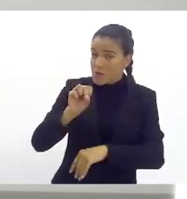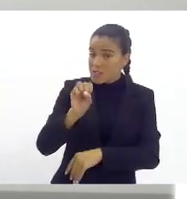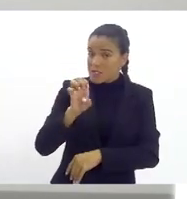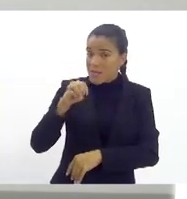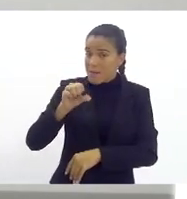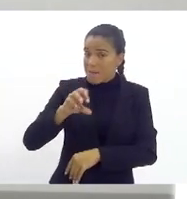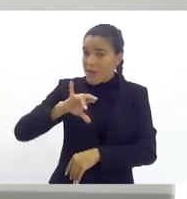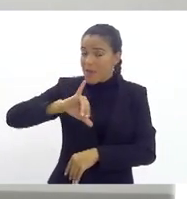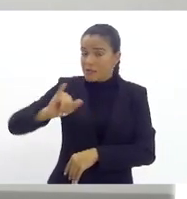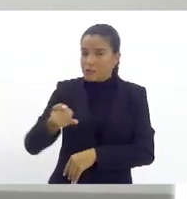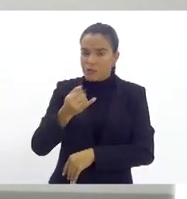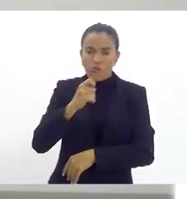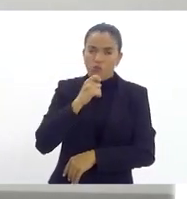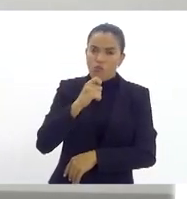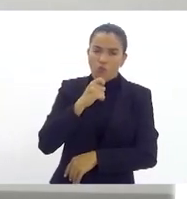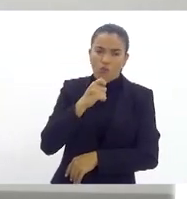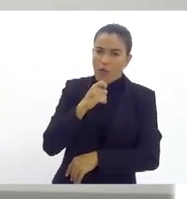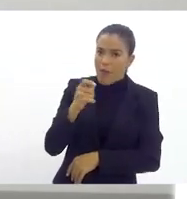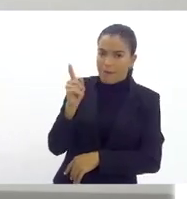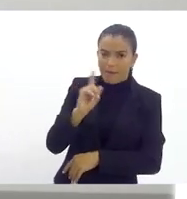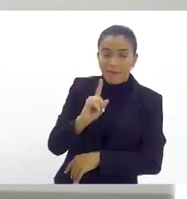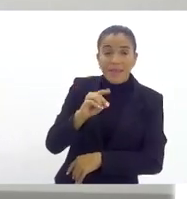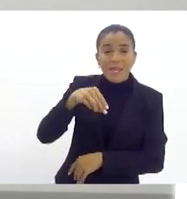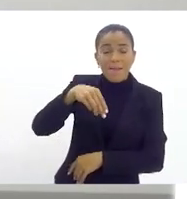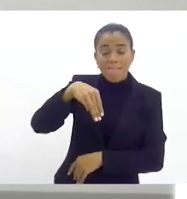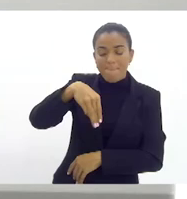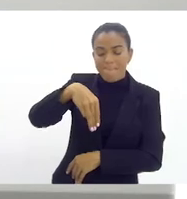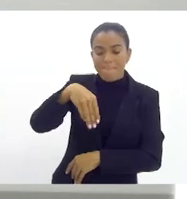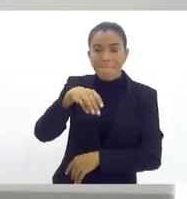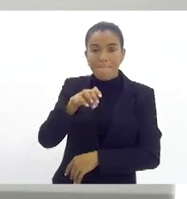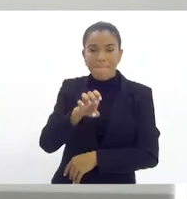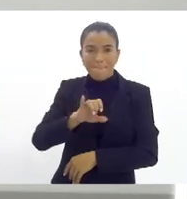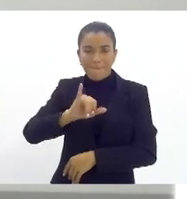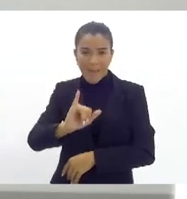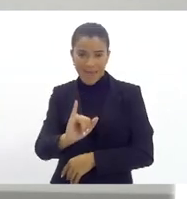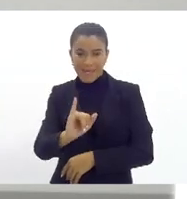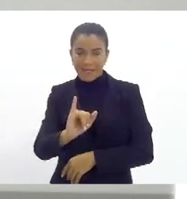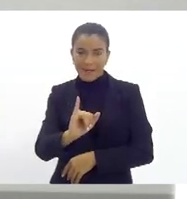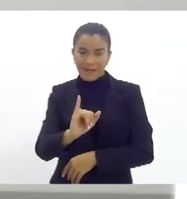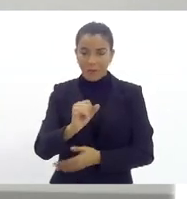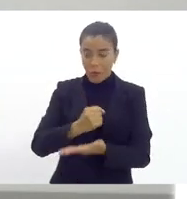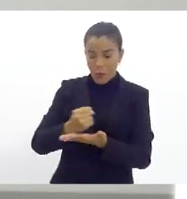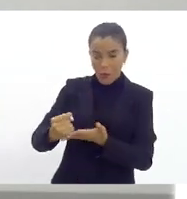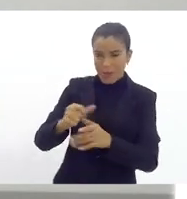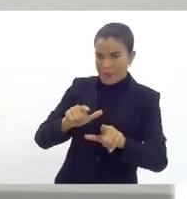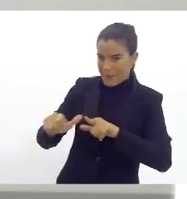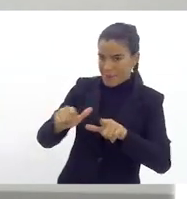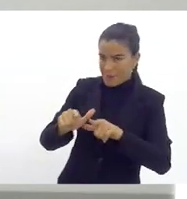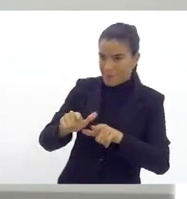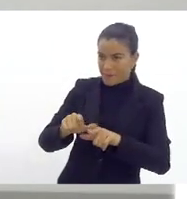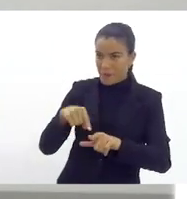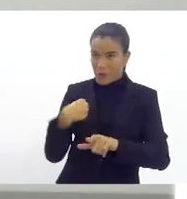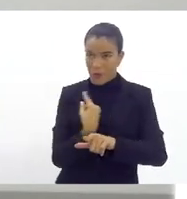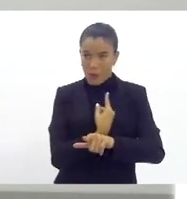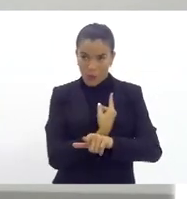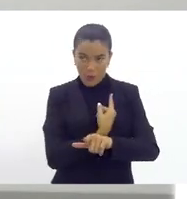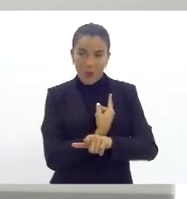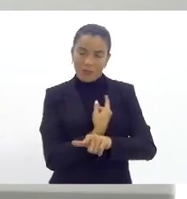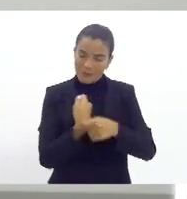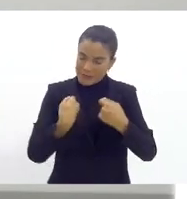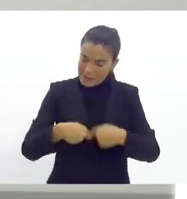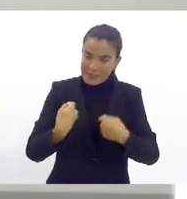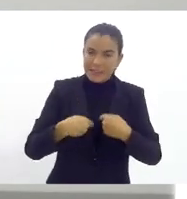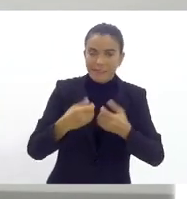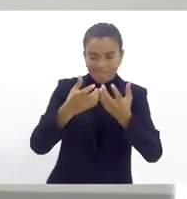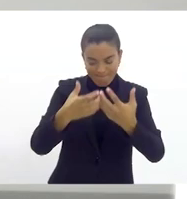de nem um mei tratando do professor no contrato de trabalho dele o que a gente tem que a gente precisa fazer